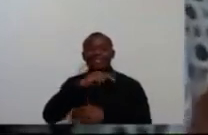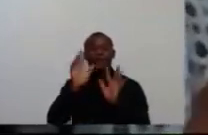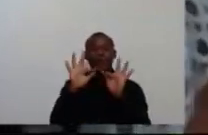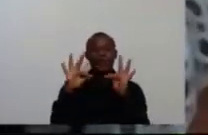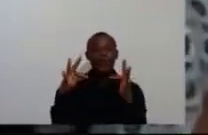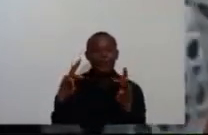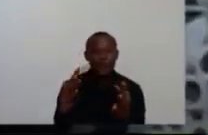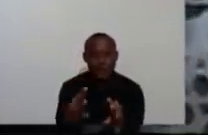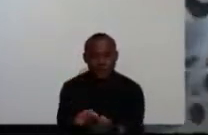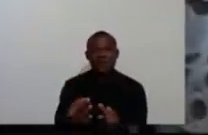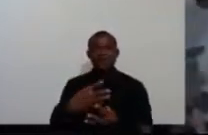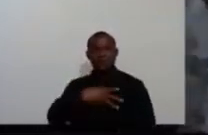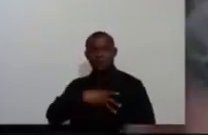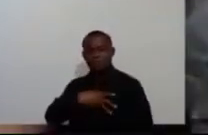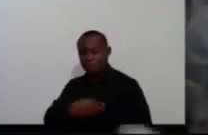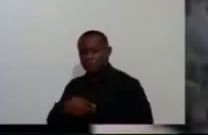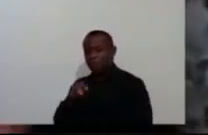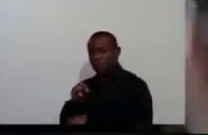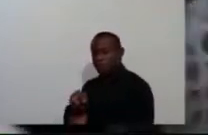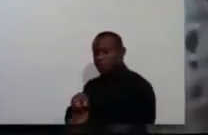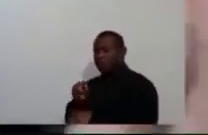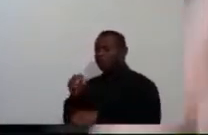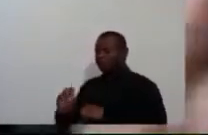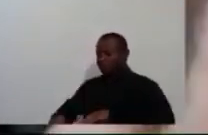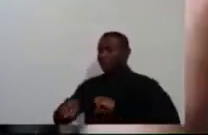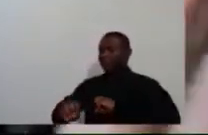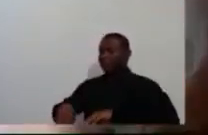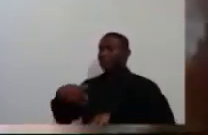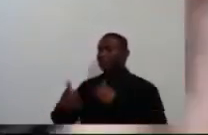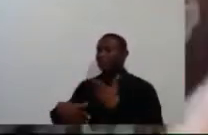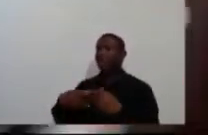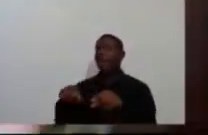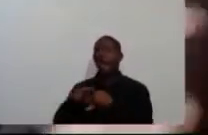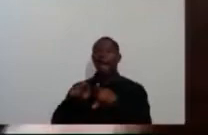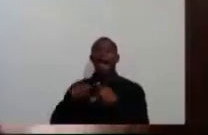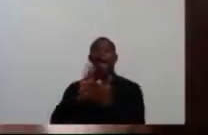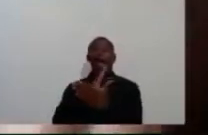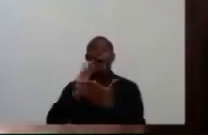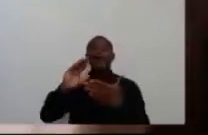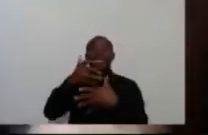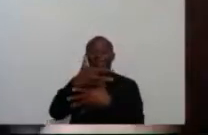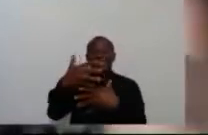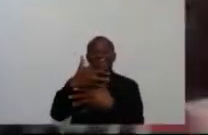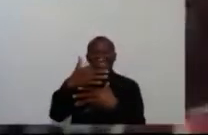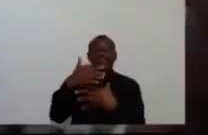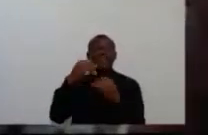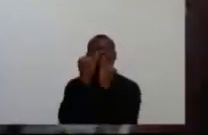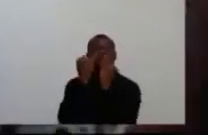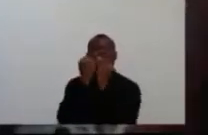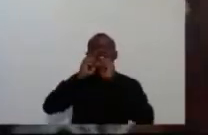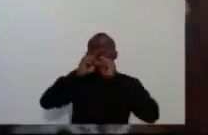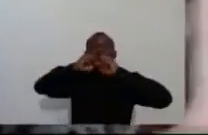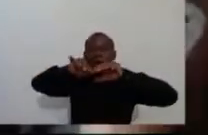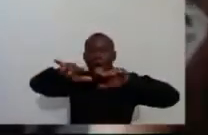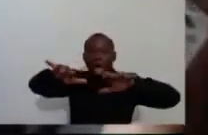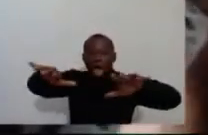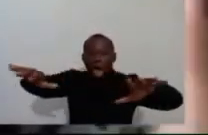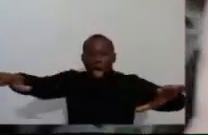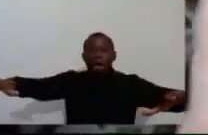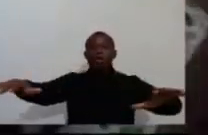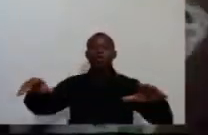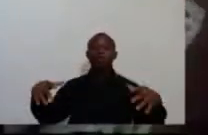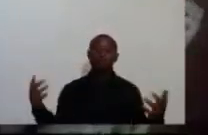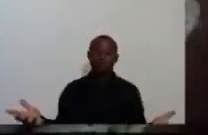vizinhos, as fofoqueiras ali dos bairros, só falavam. Então, a linguagem era só oral, a gente tinha que perpetuar